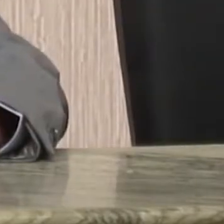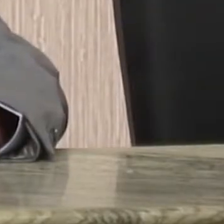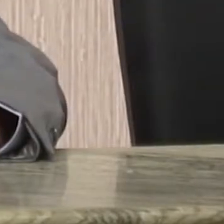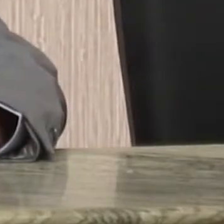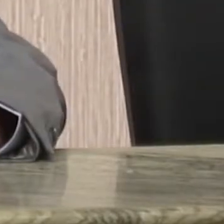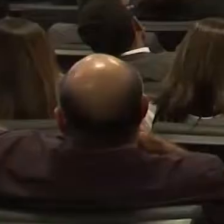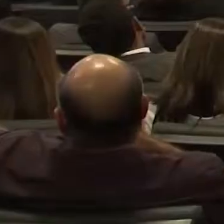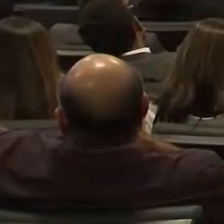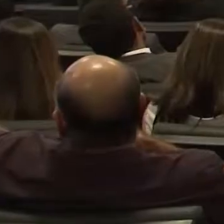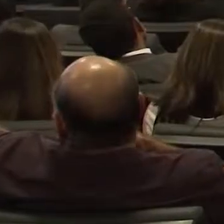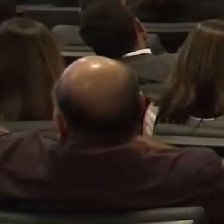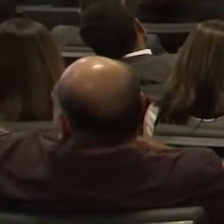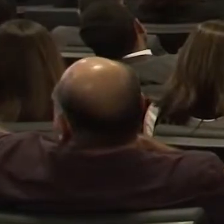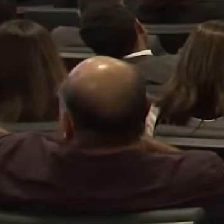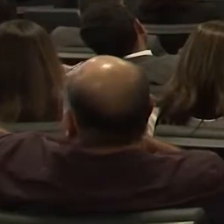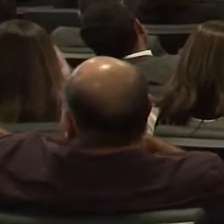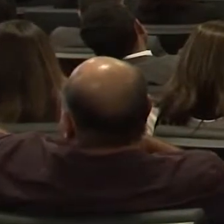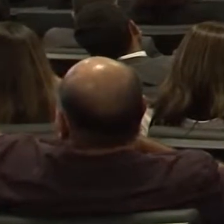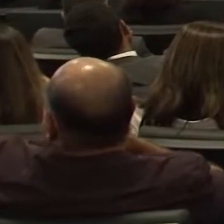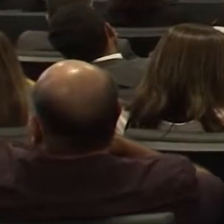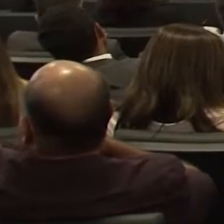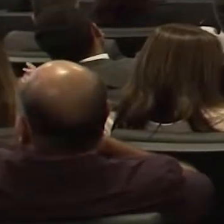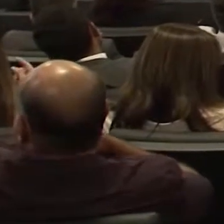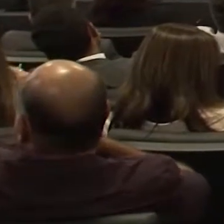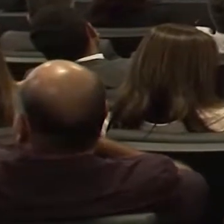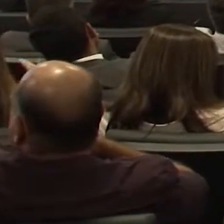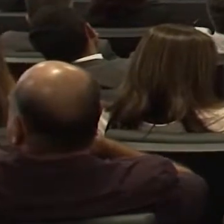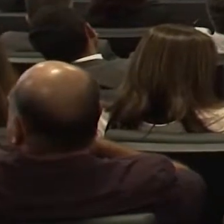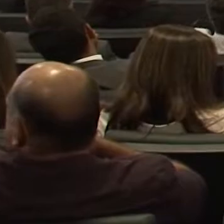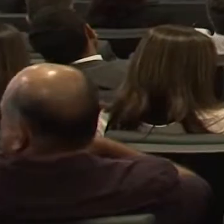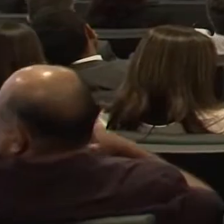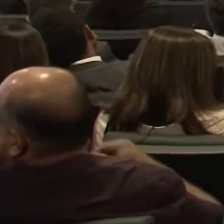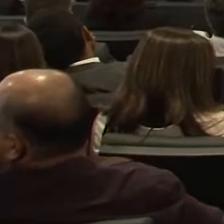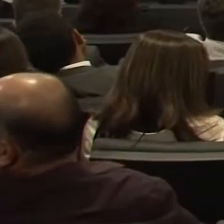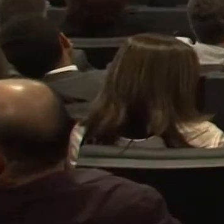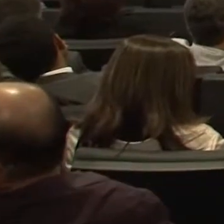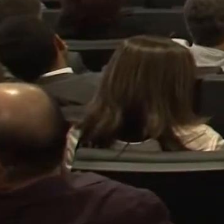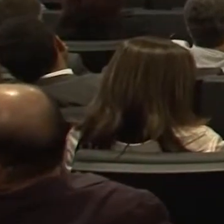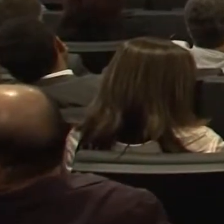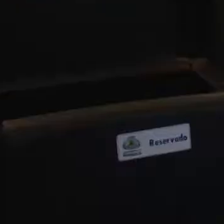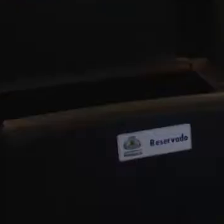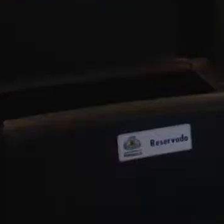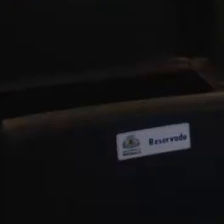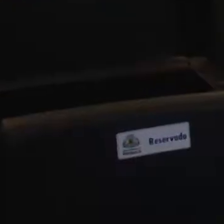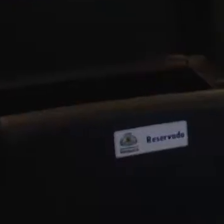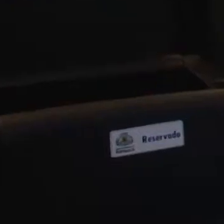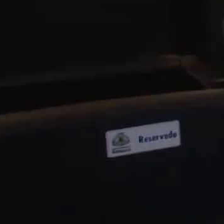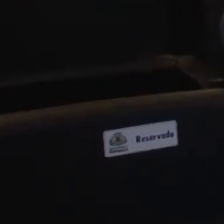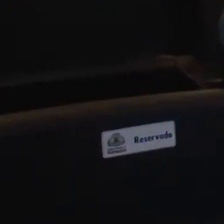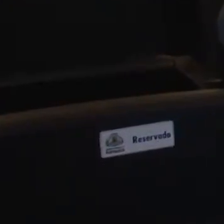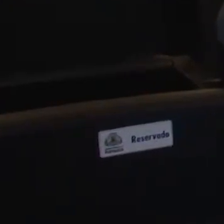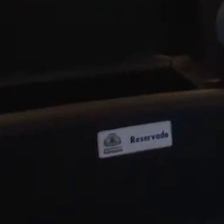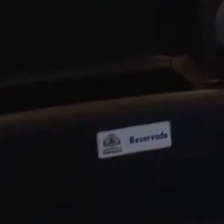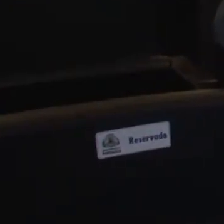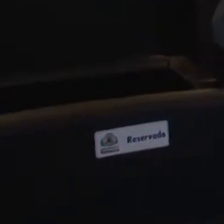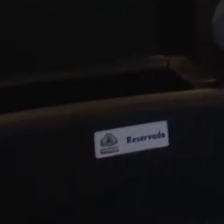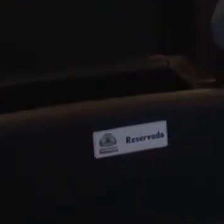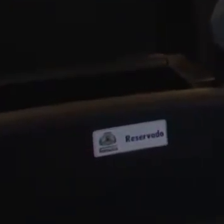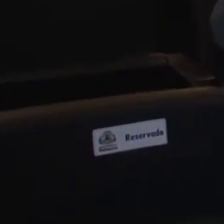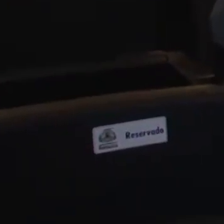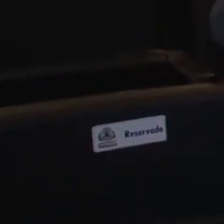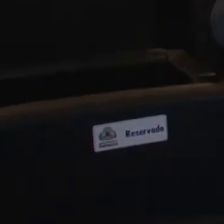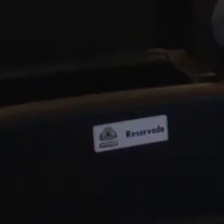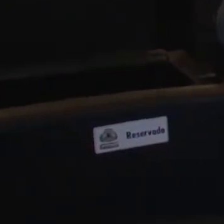projeto da reforma, como está tramitando no Congresso, vai ser prejudicial aos trabalhadores. A contribuição do empregador